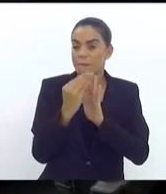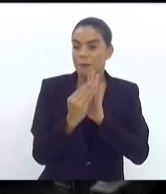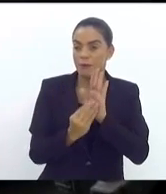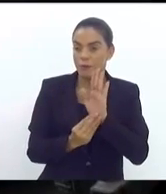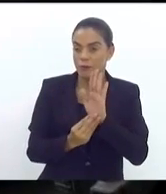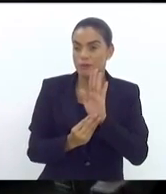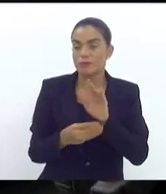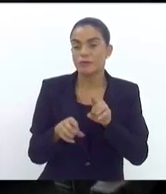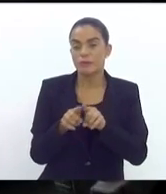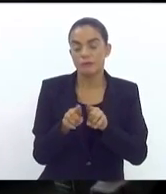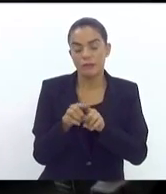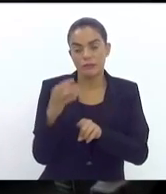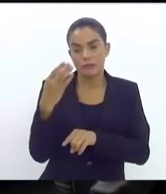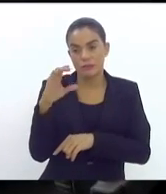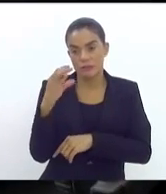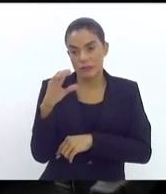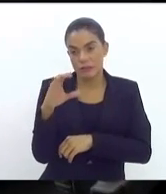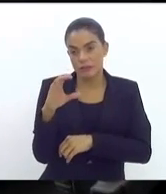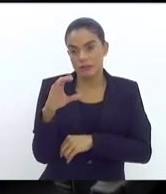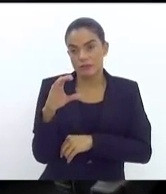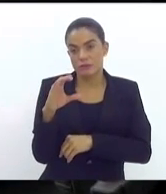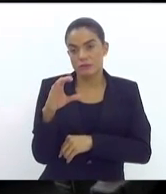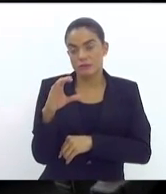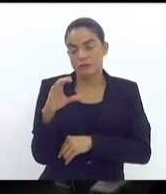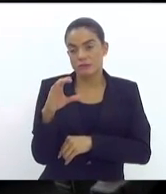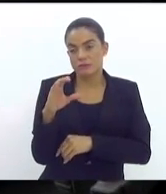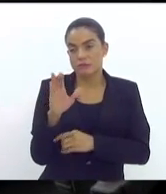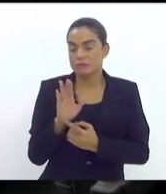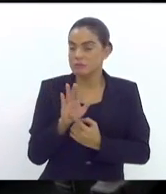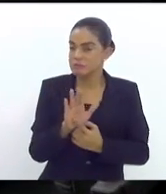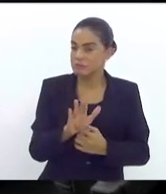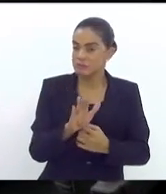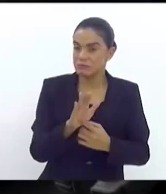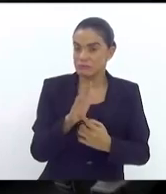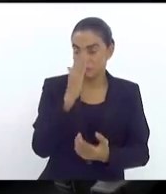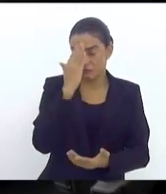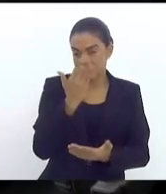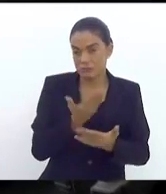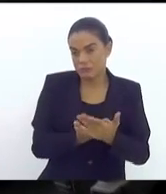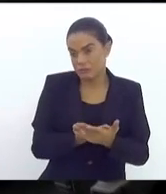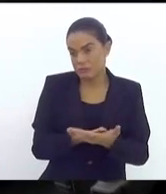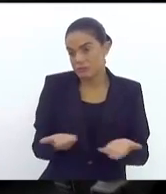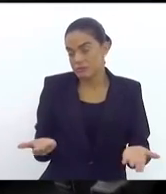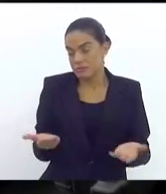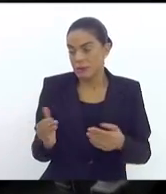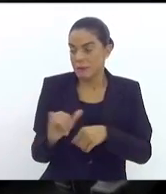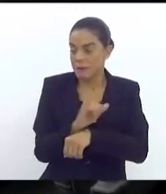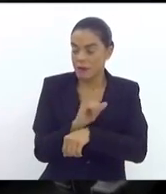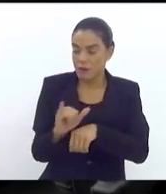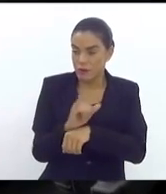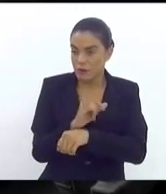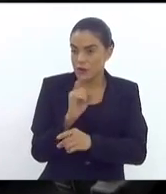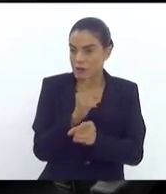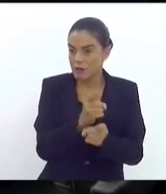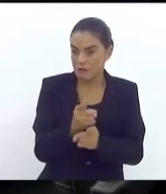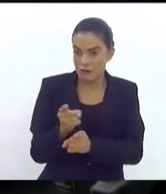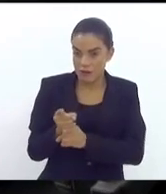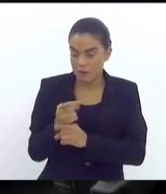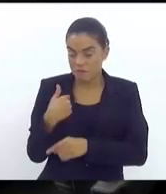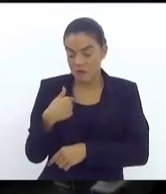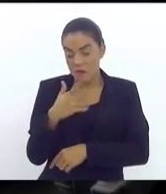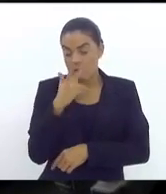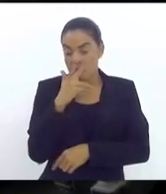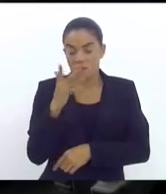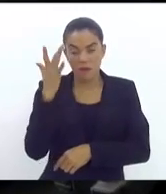metodologia e toda a ciência que indica a fiabilidade de uma prova de DNA recorrendo a qualquer outro método de identificação. Não me parece que